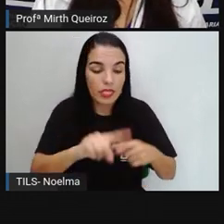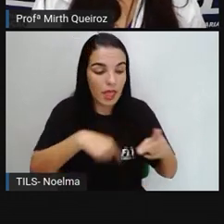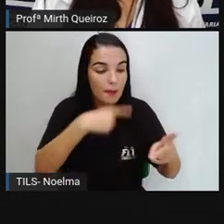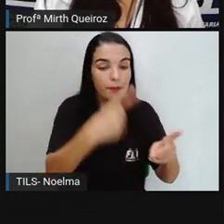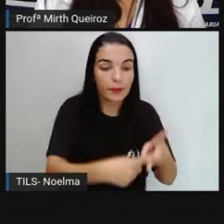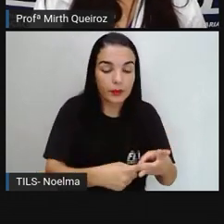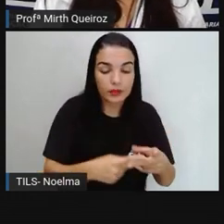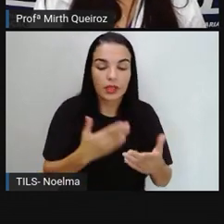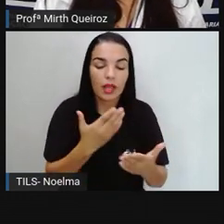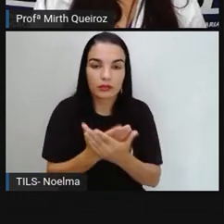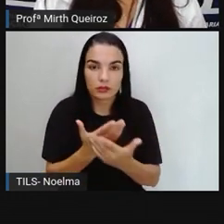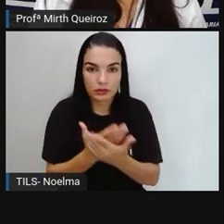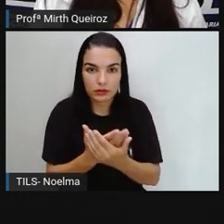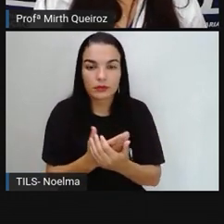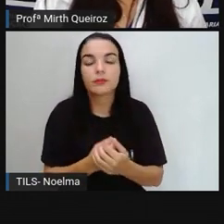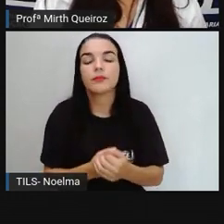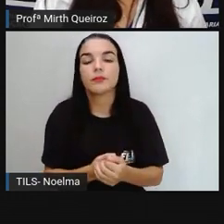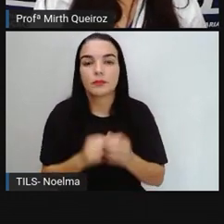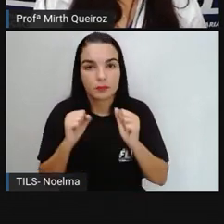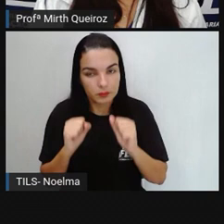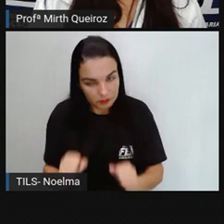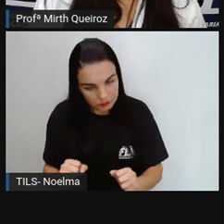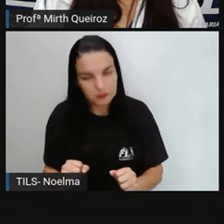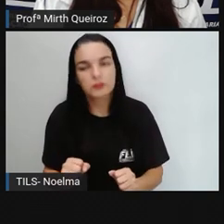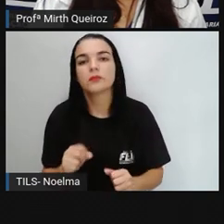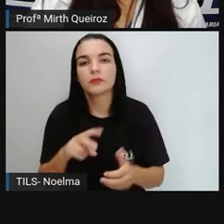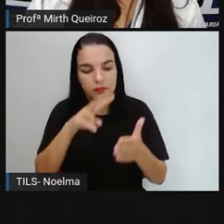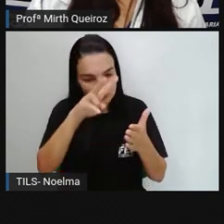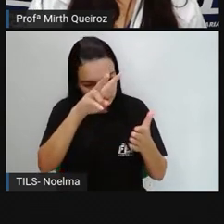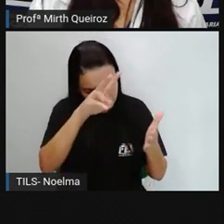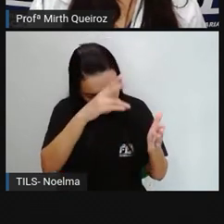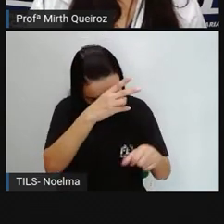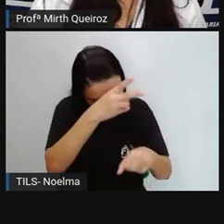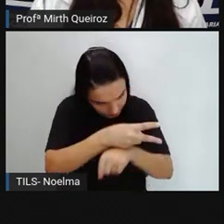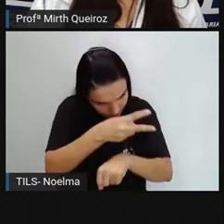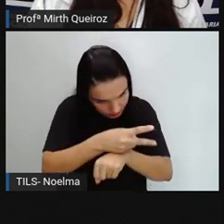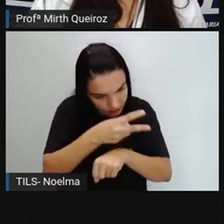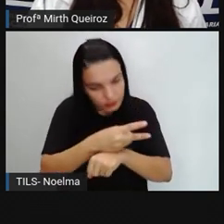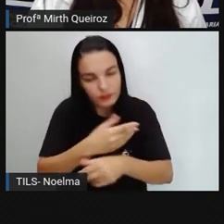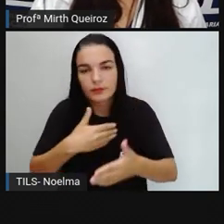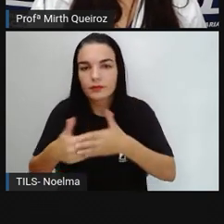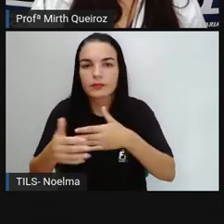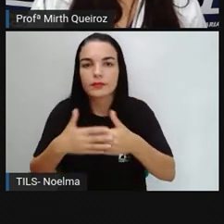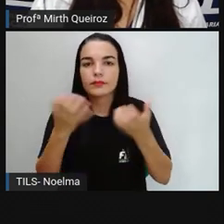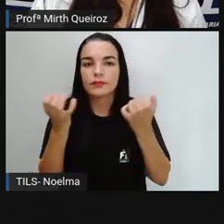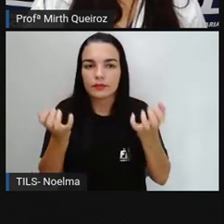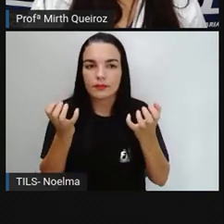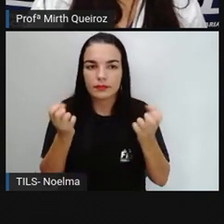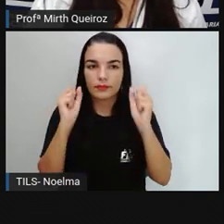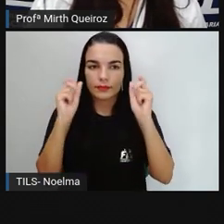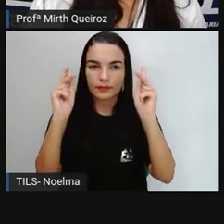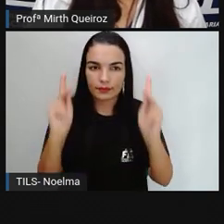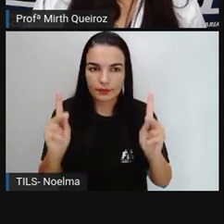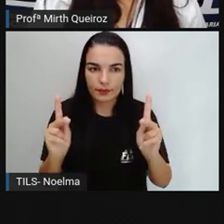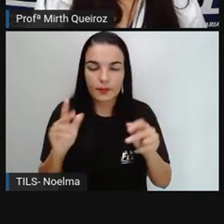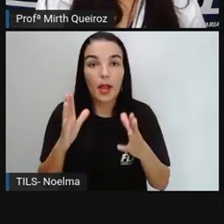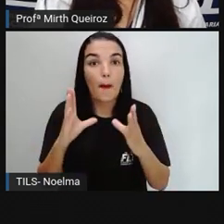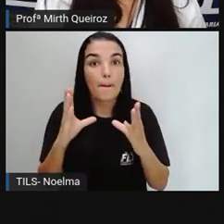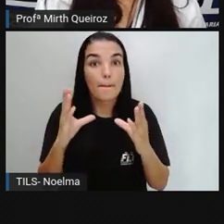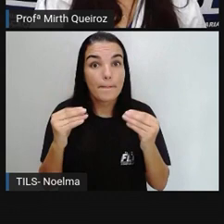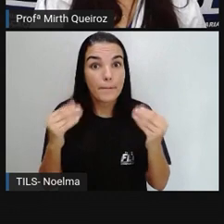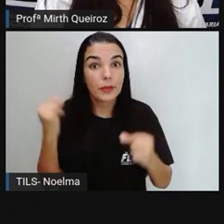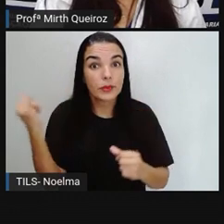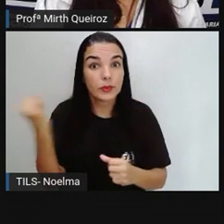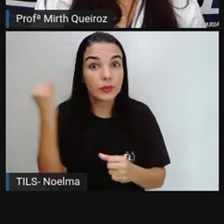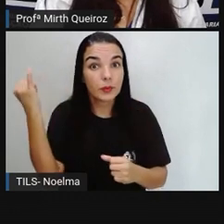podem assistir a essa aula quantas vezes vocês quiserem, certo? É muito importante